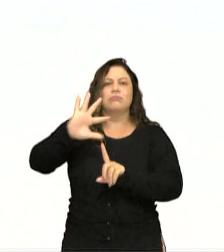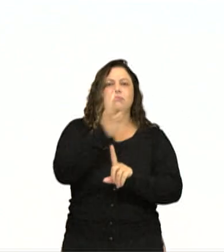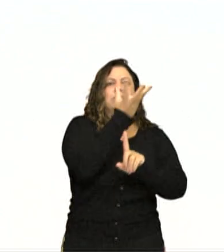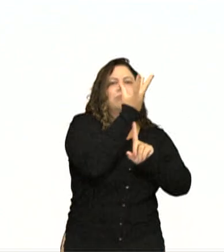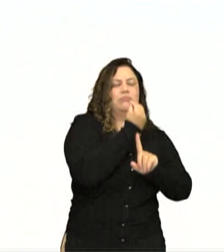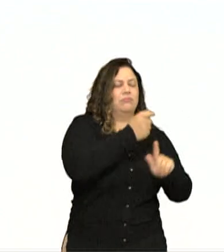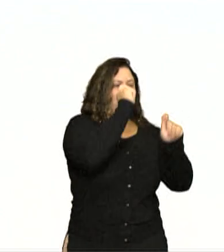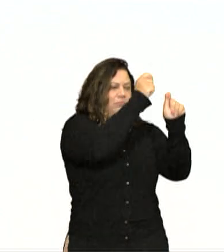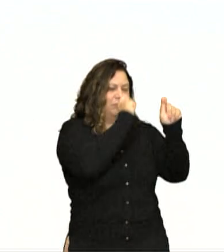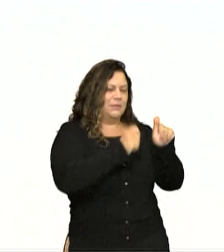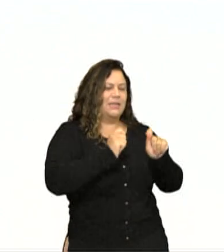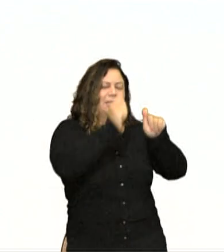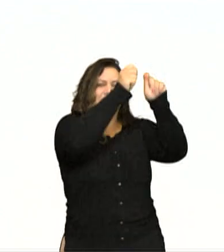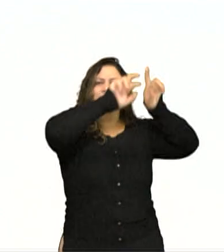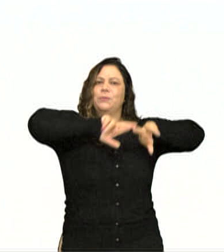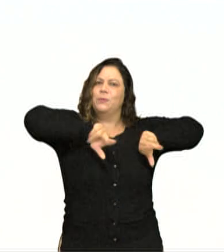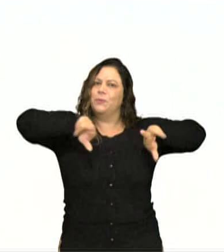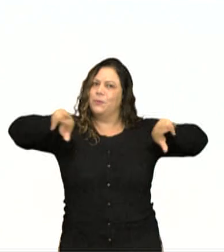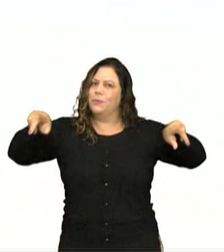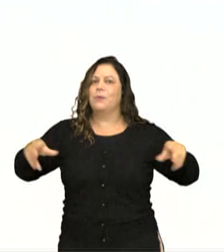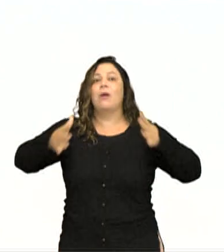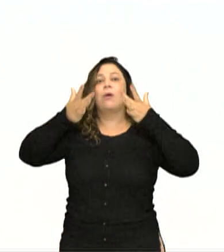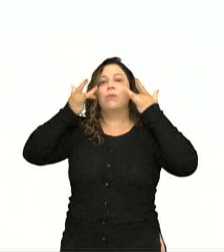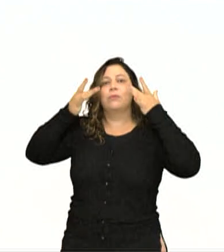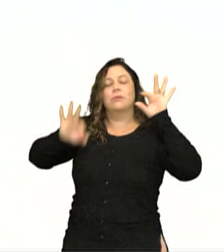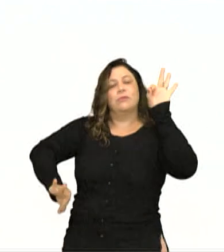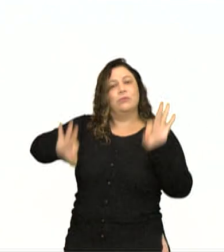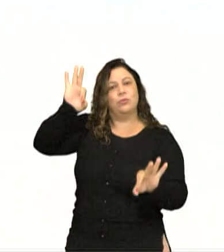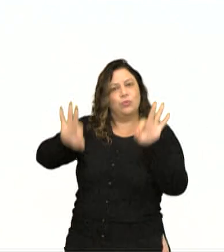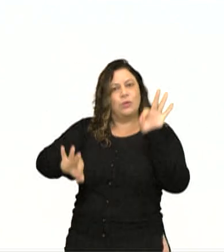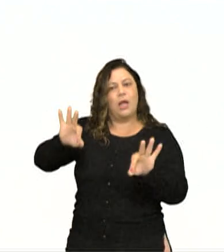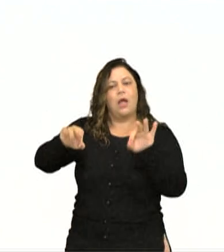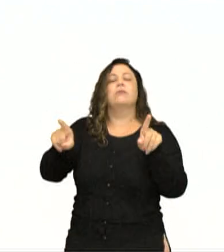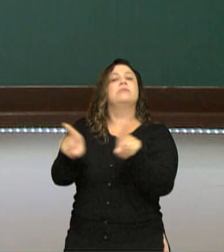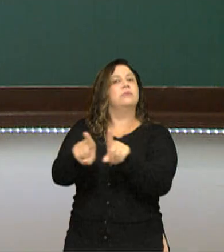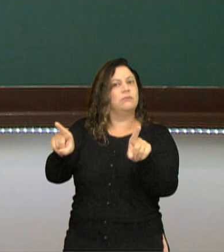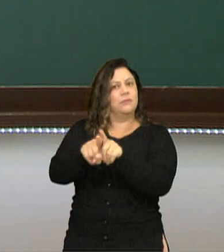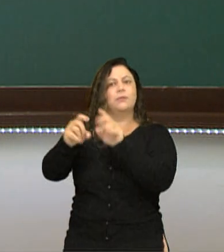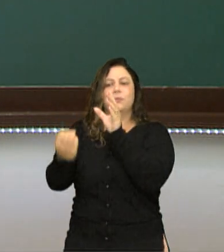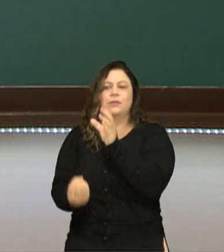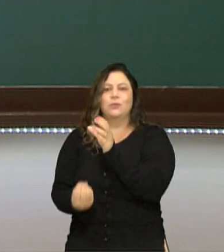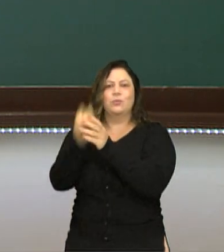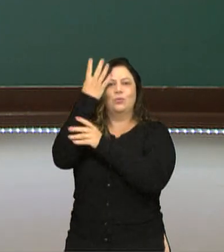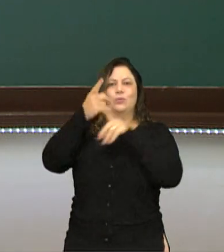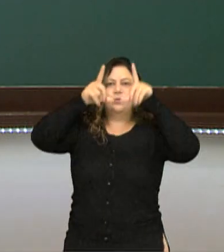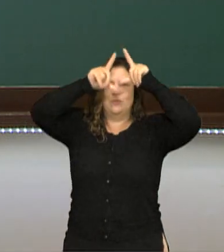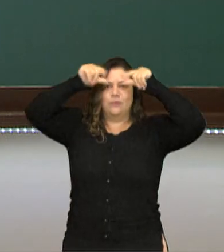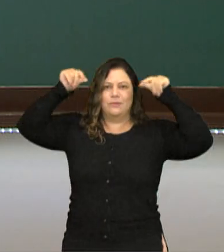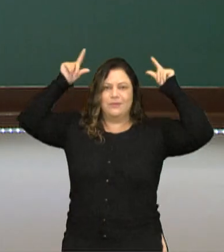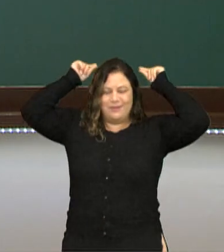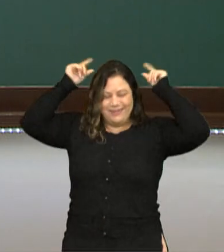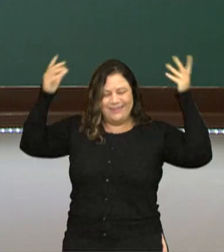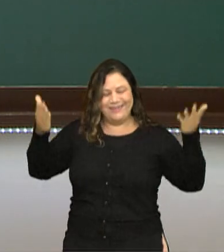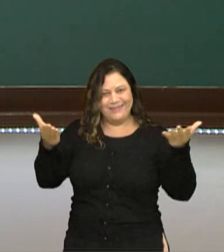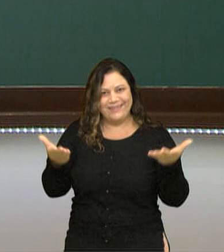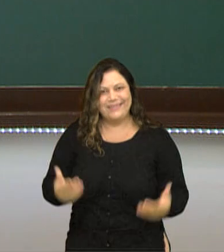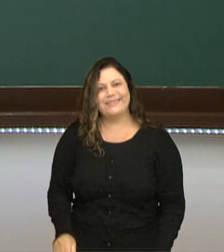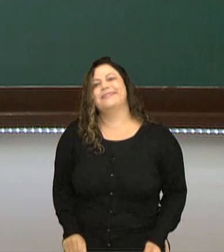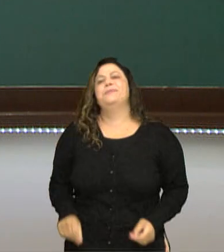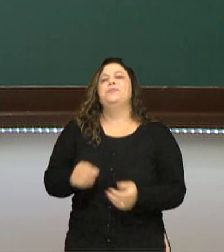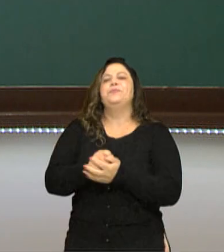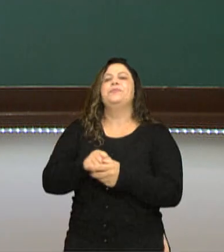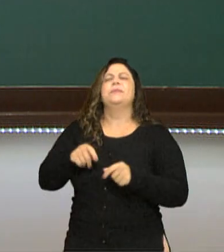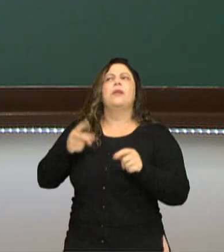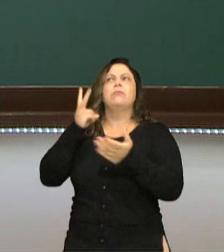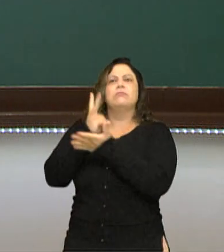arquitetura, figurinos, teatro, O teatro, como nós conhecemos hoje, surgiu na Grécia. Então, ele busca essa